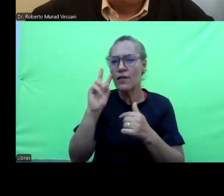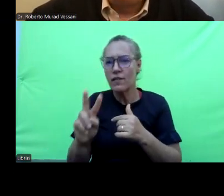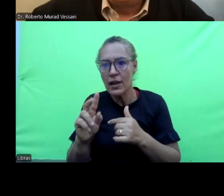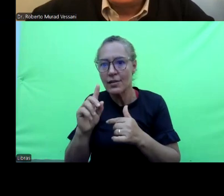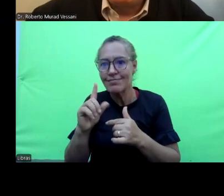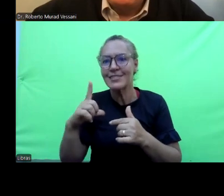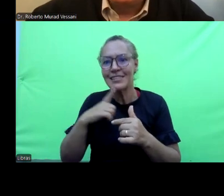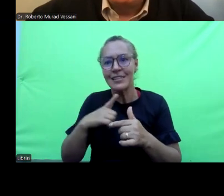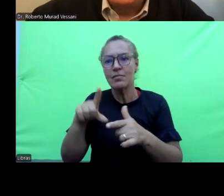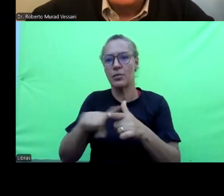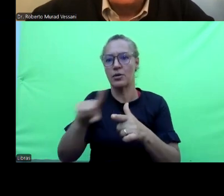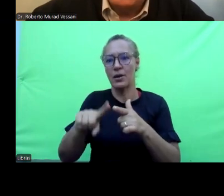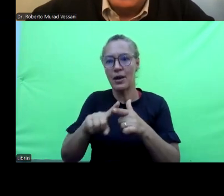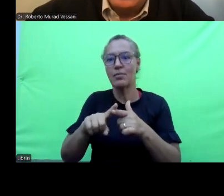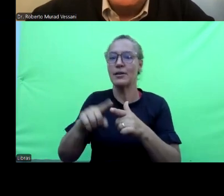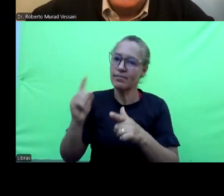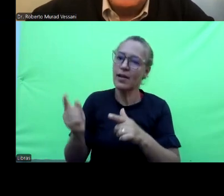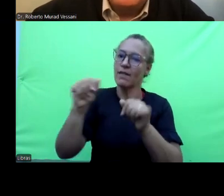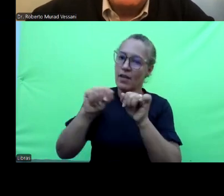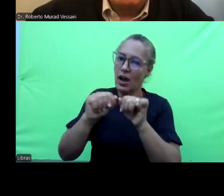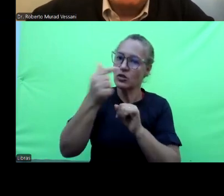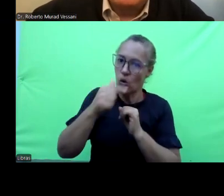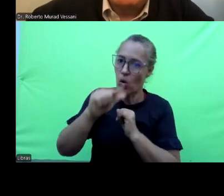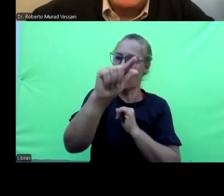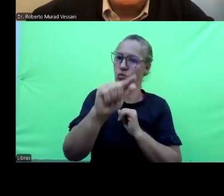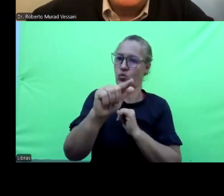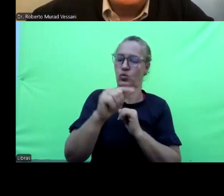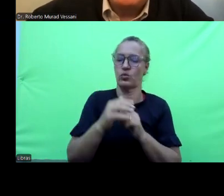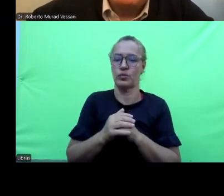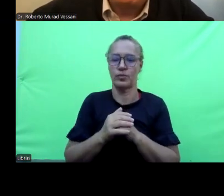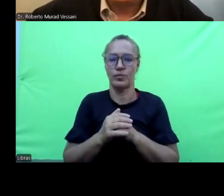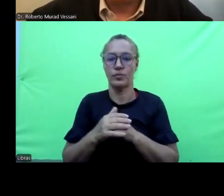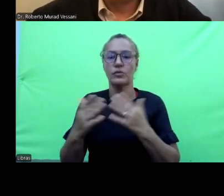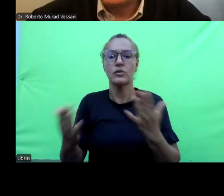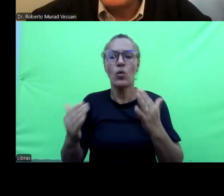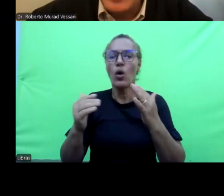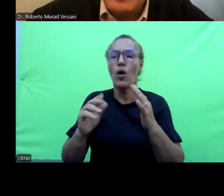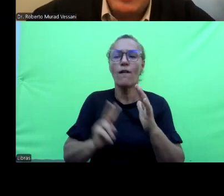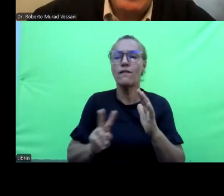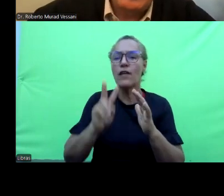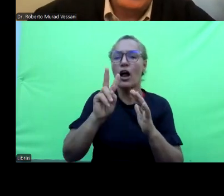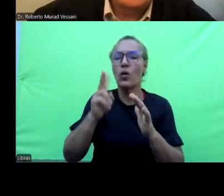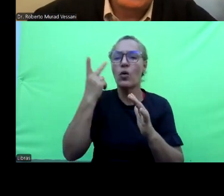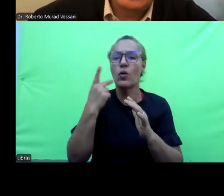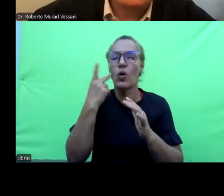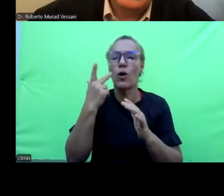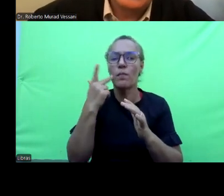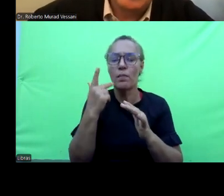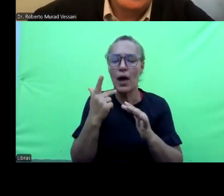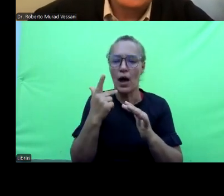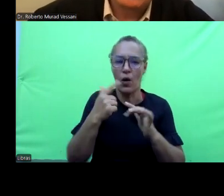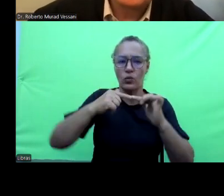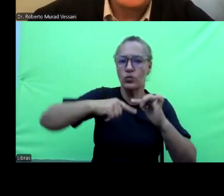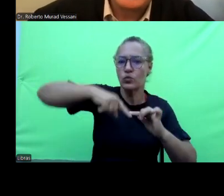valor normal da pressão do olho, né? O valor normal, ele tem uma variação razoável na população, né,